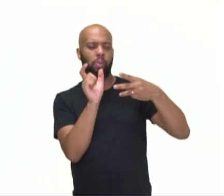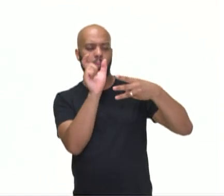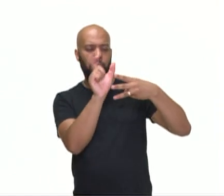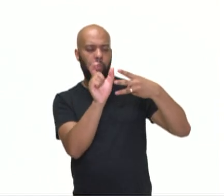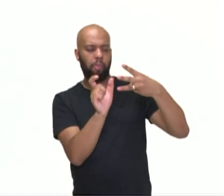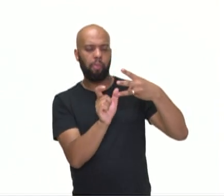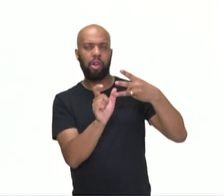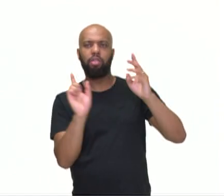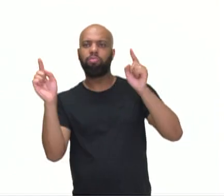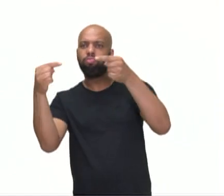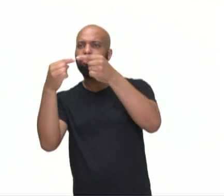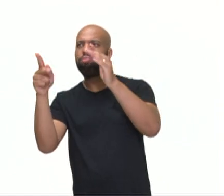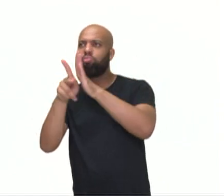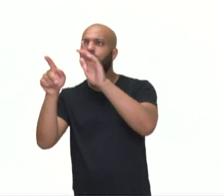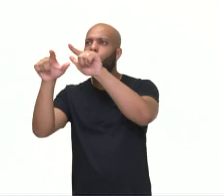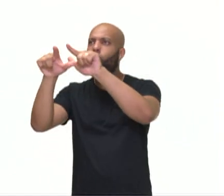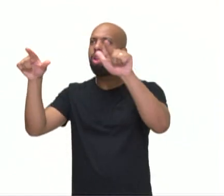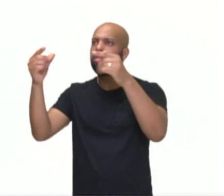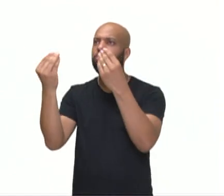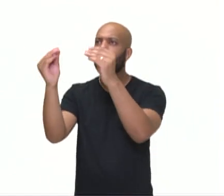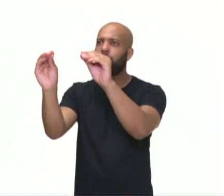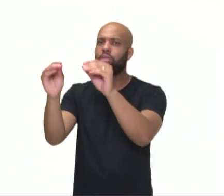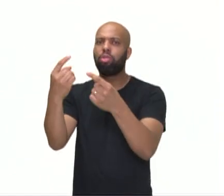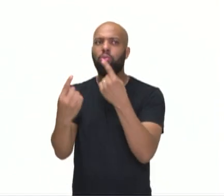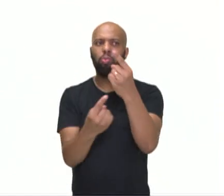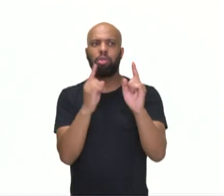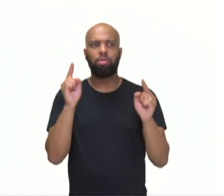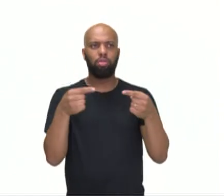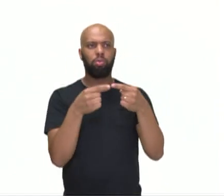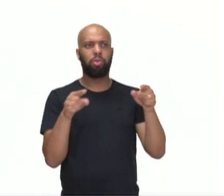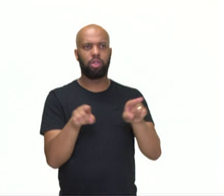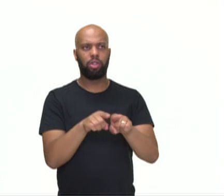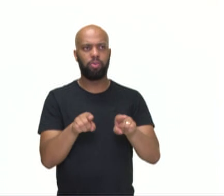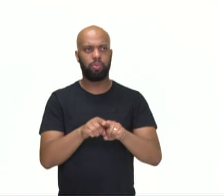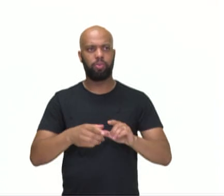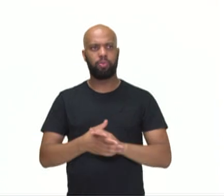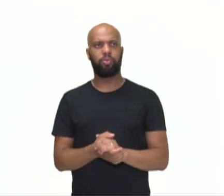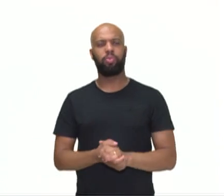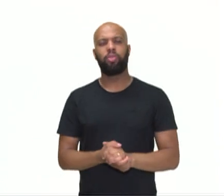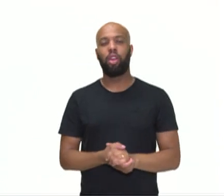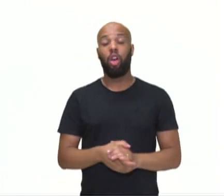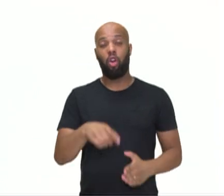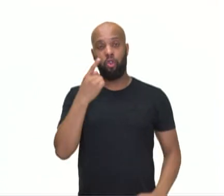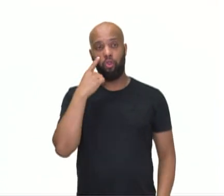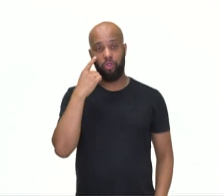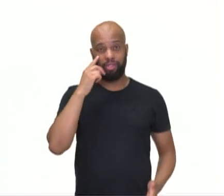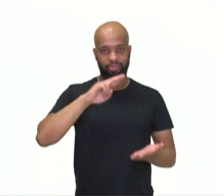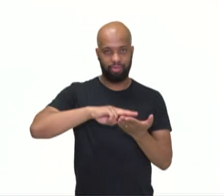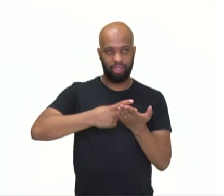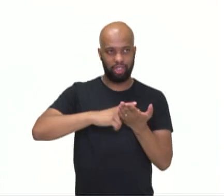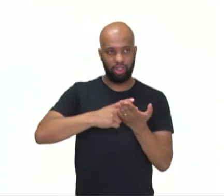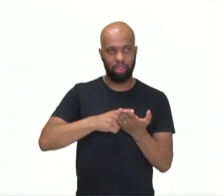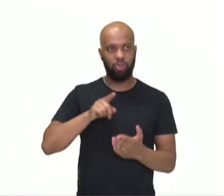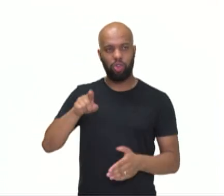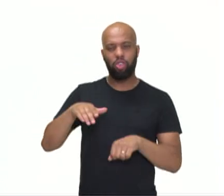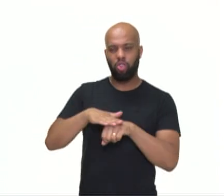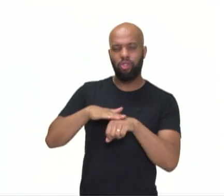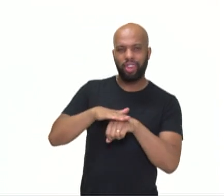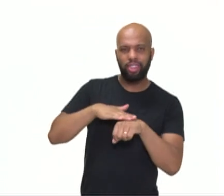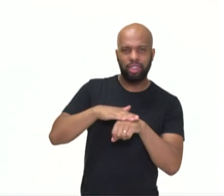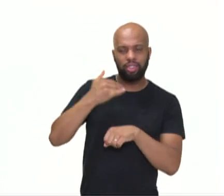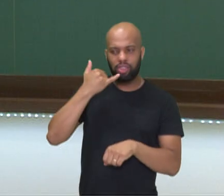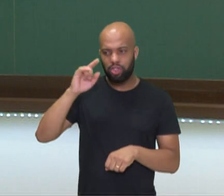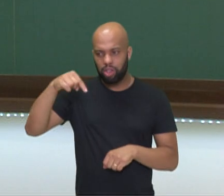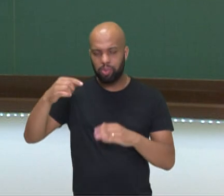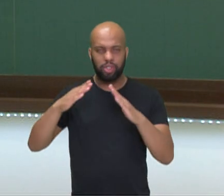us. Eles conversar por telefone depois da aula. Eles moram distante de nós.